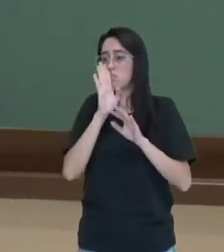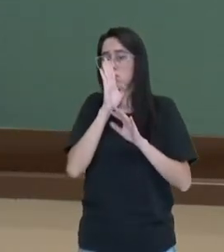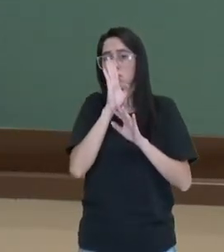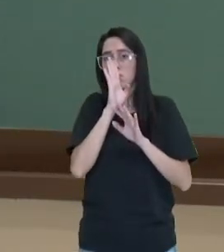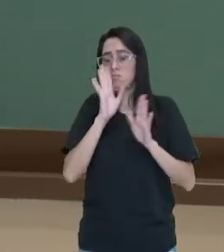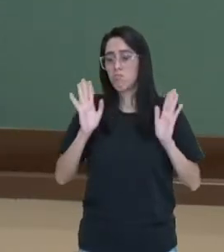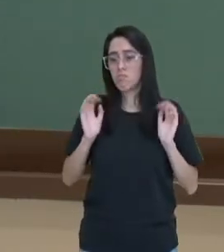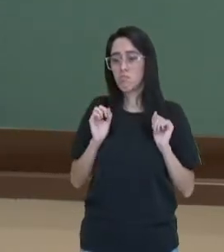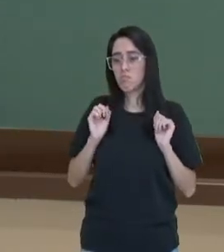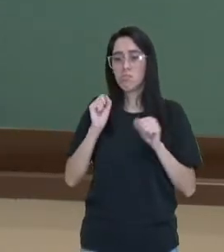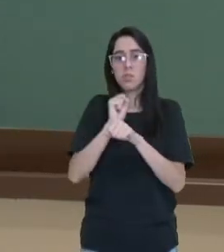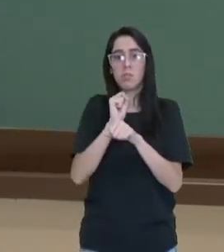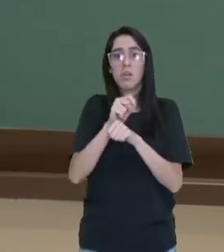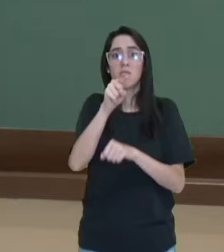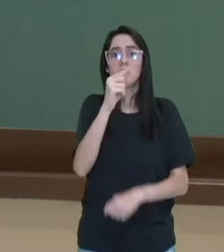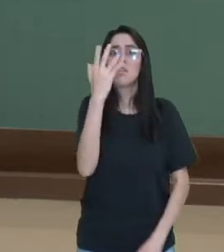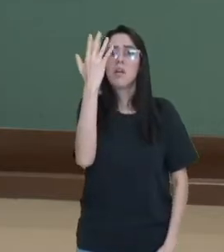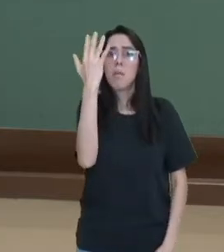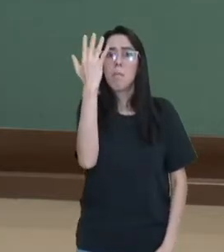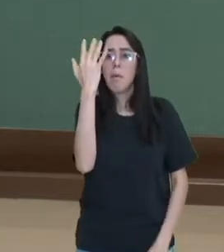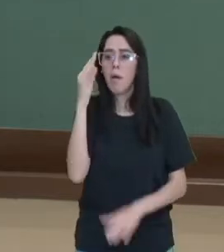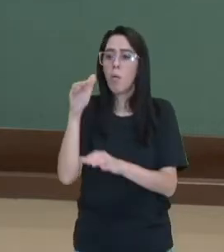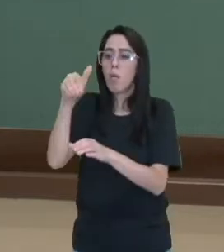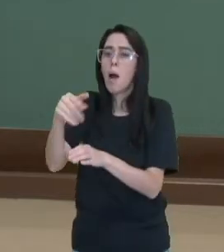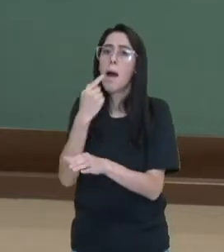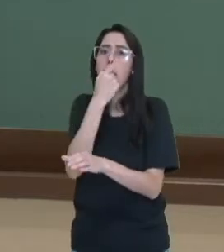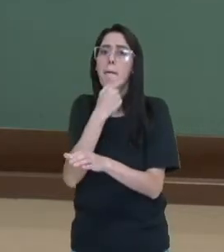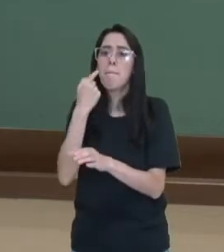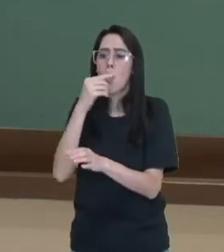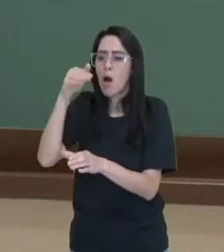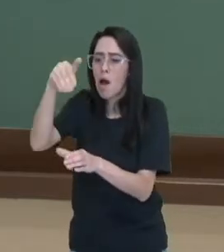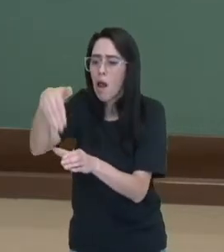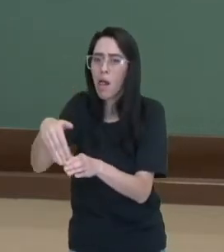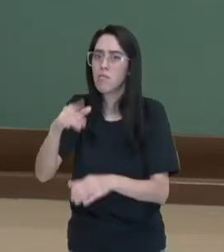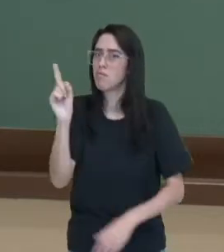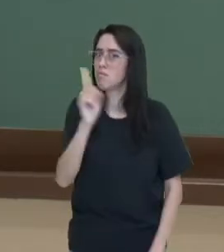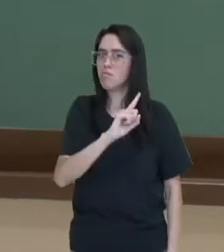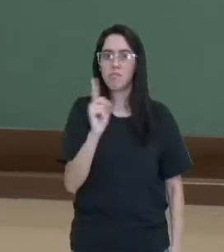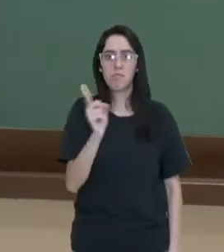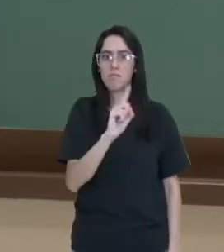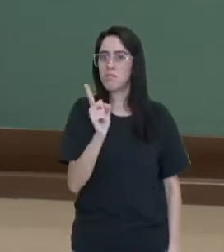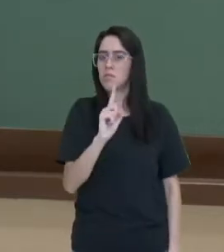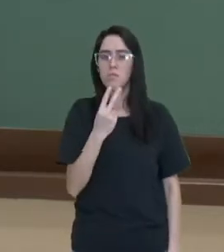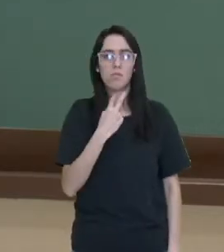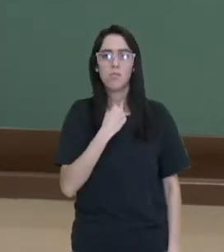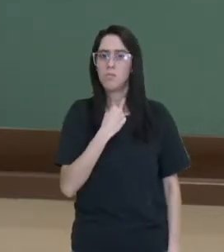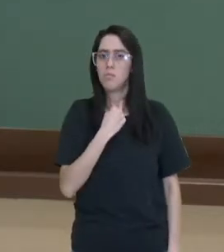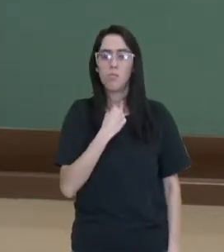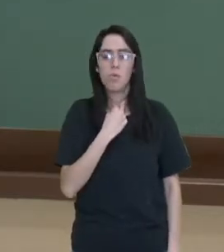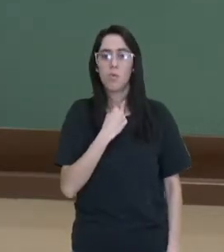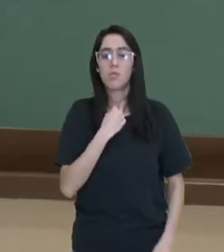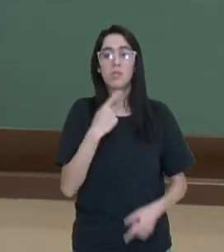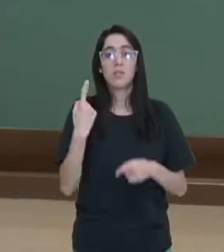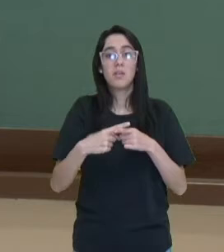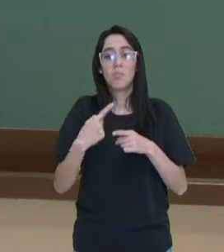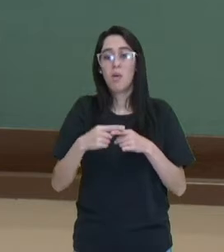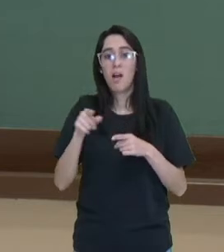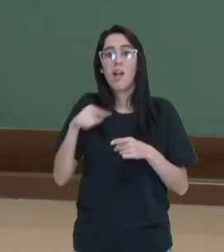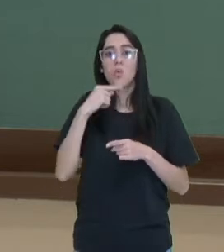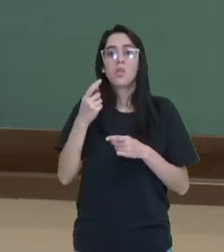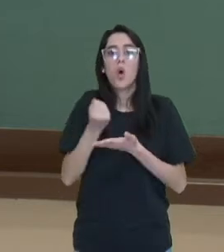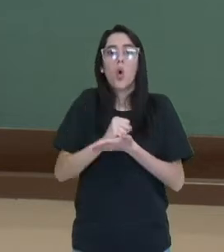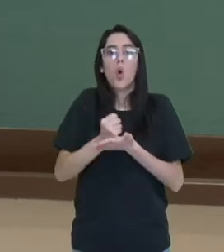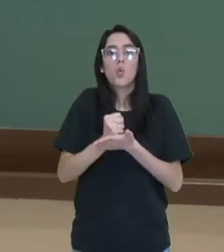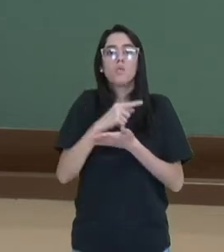deve colocar o dedo na boca, porque ela vai engolir a língua dela, isso não pode, porque como ela não controla, às vezes ela